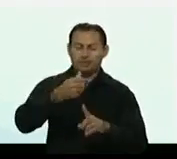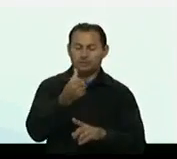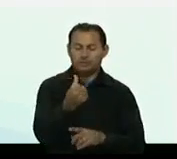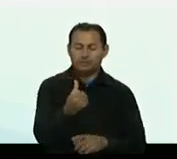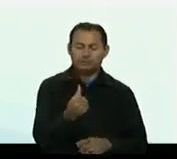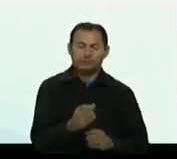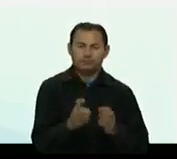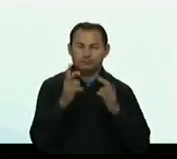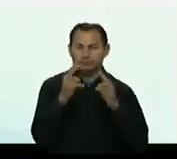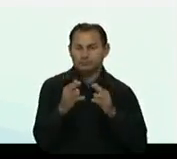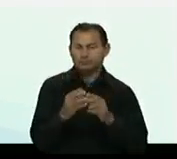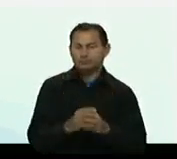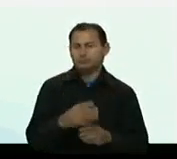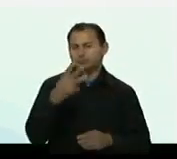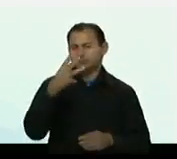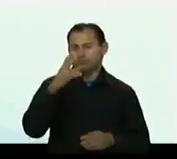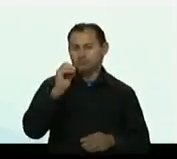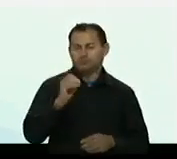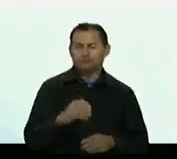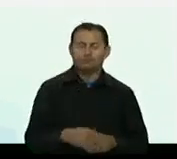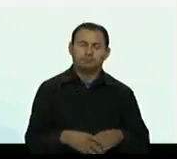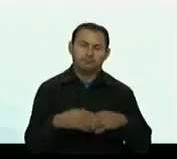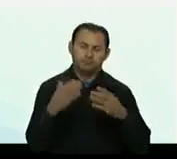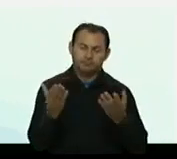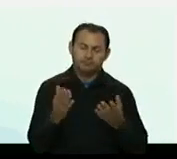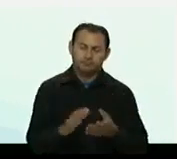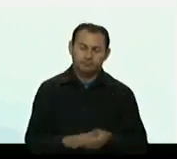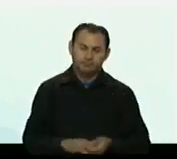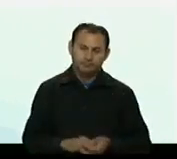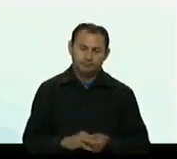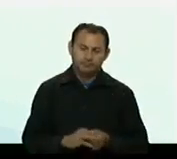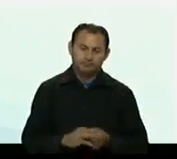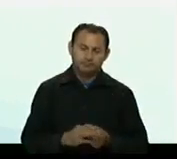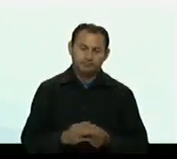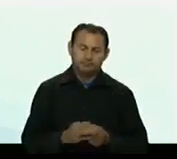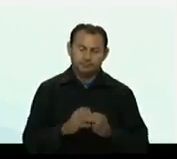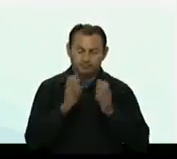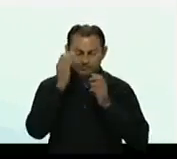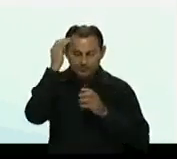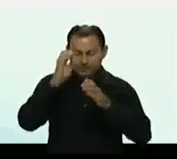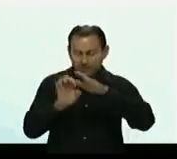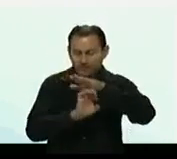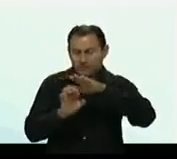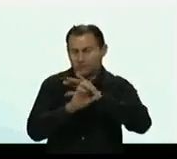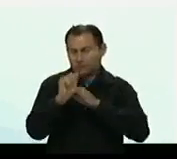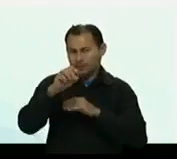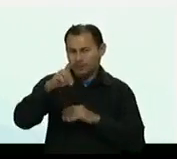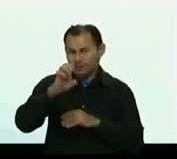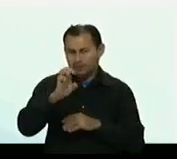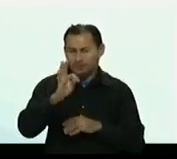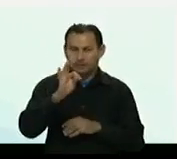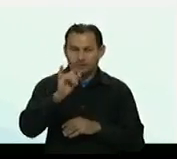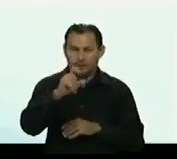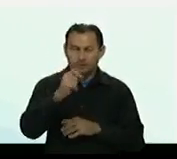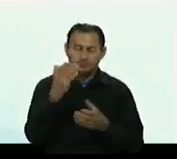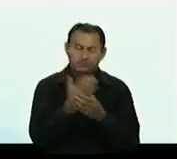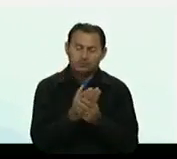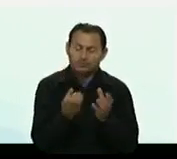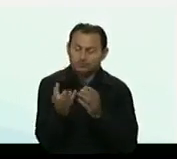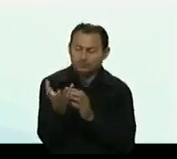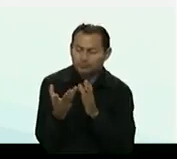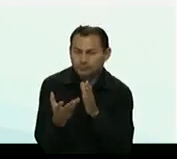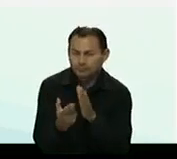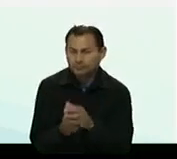6 é igual a 30. Então, na empresa Andetaxi, para percorrer 8